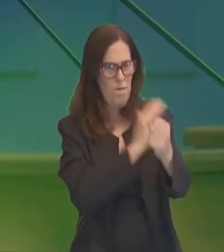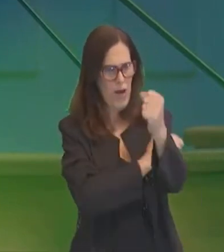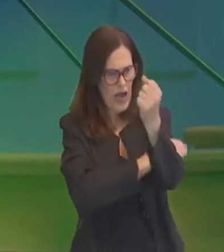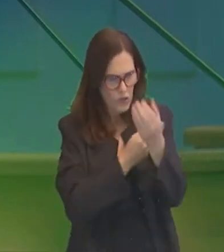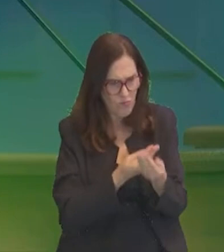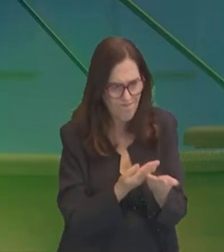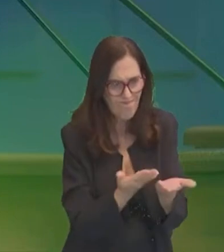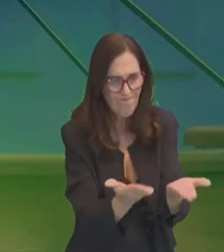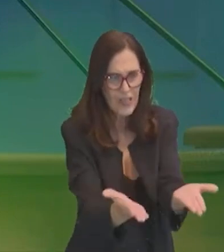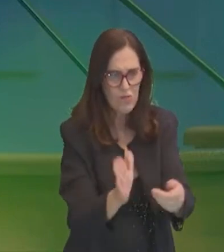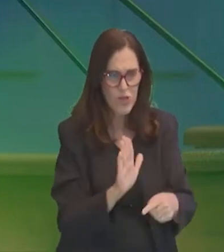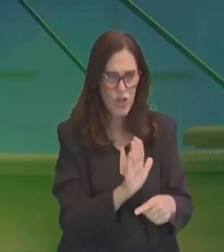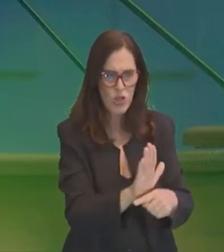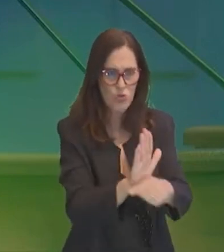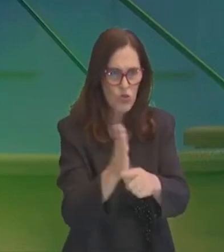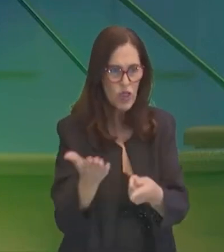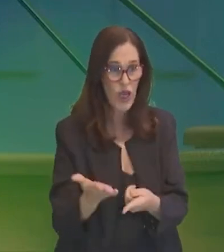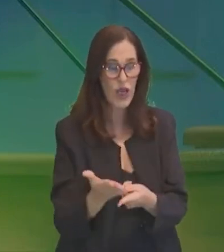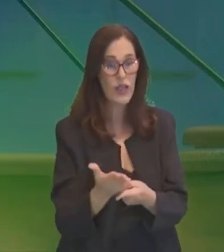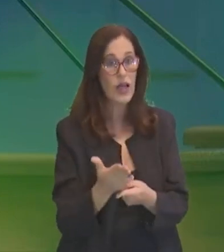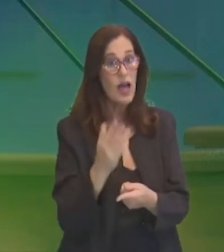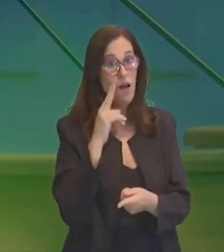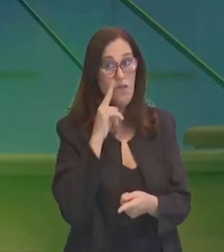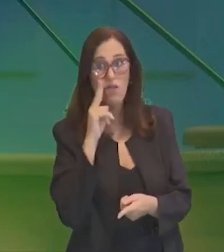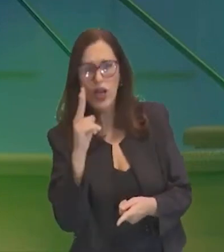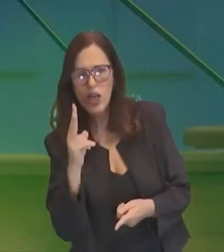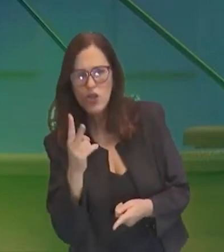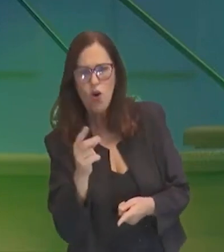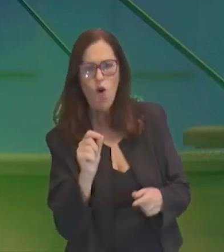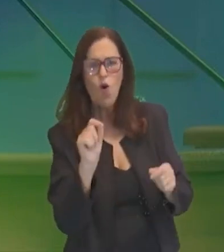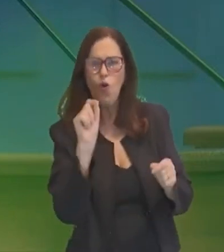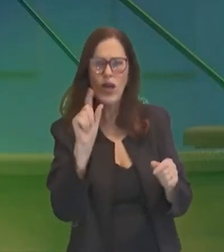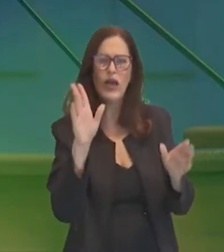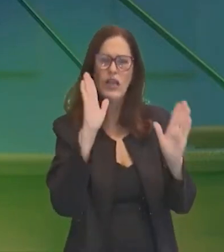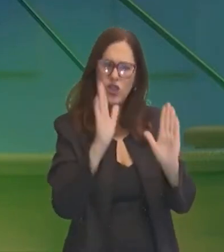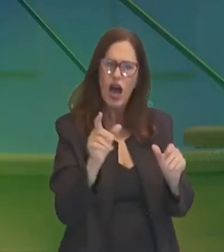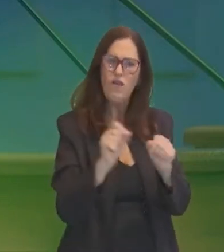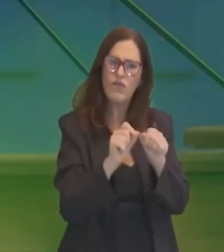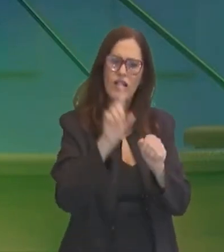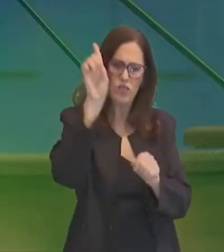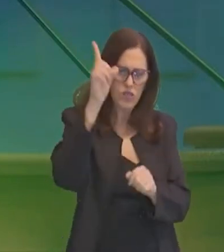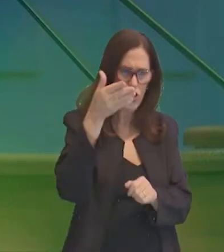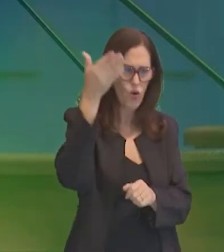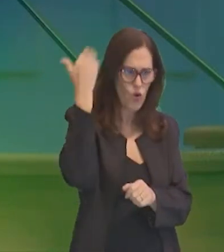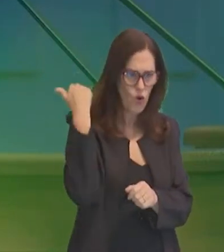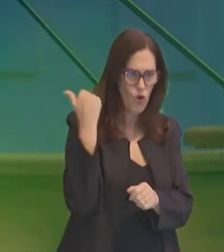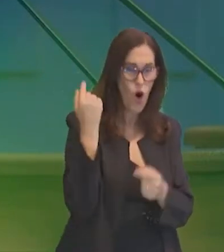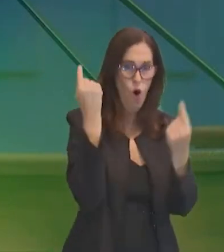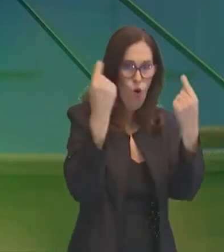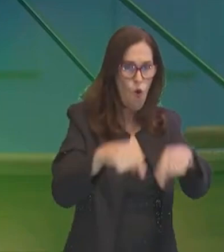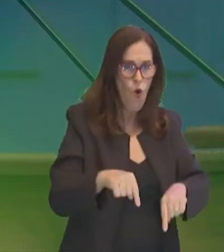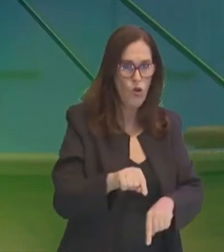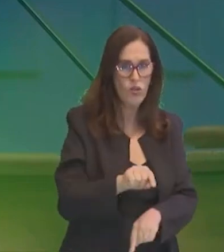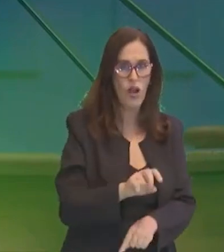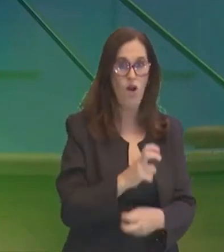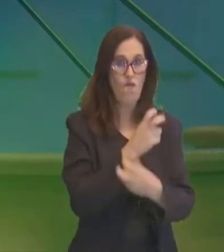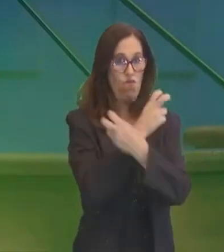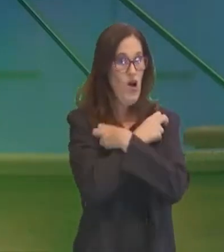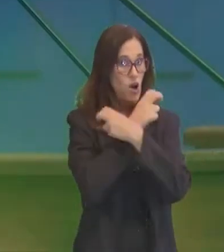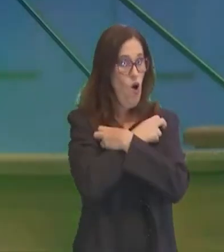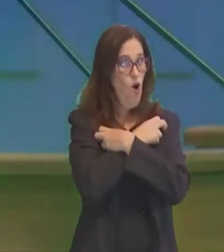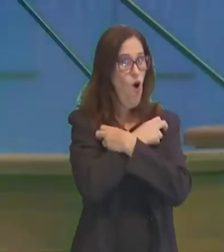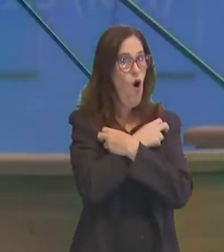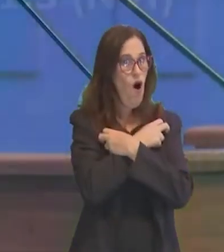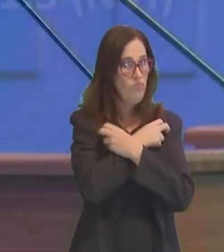estendido. Considerem também os sinais e as obras que ele fez no meio do Egito contra Faraó, rei do Egito,